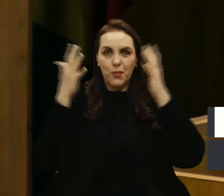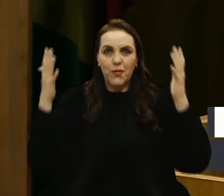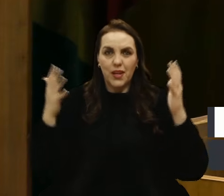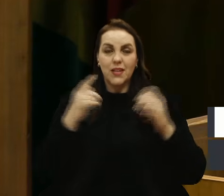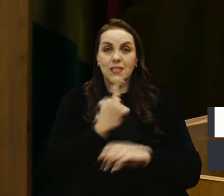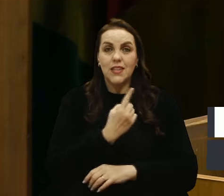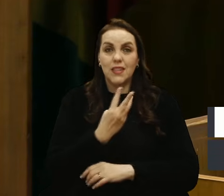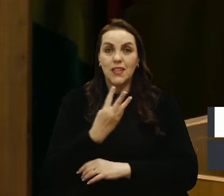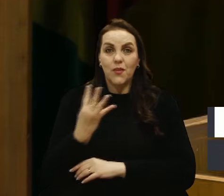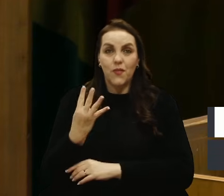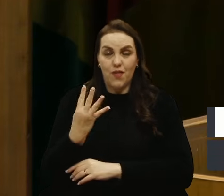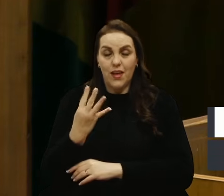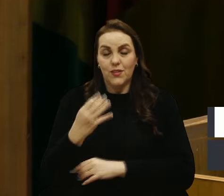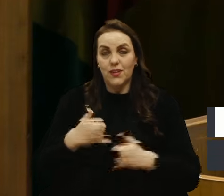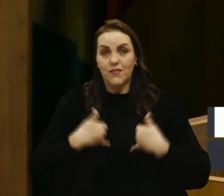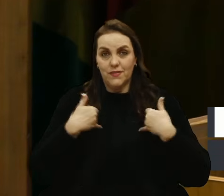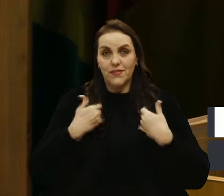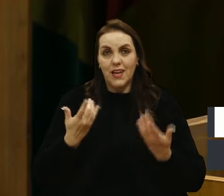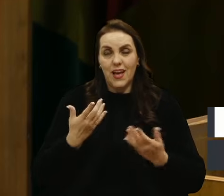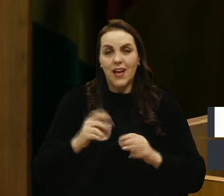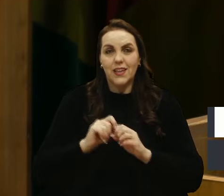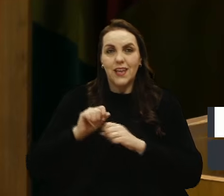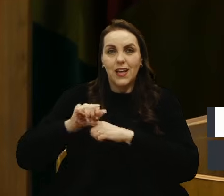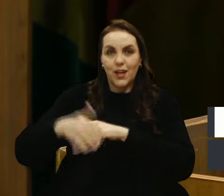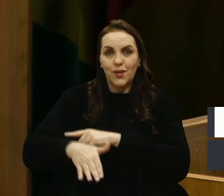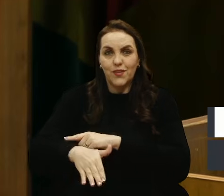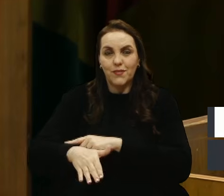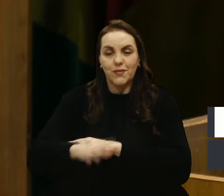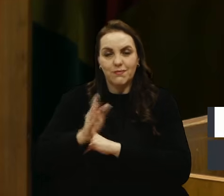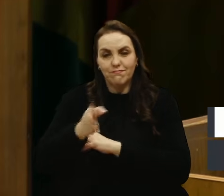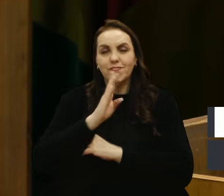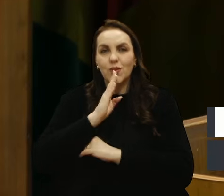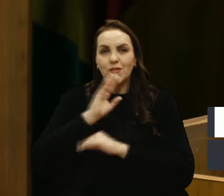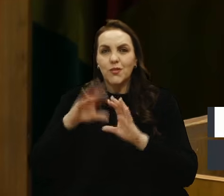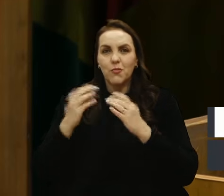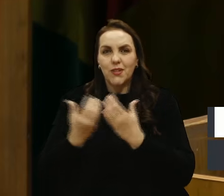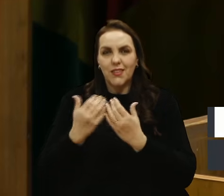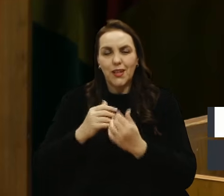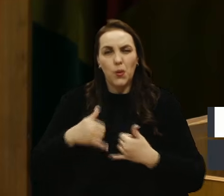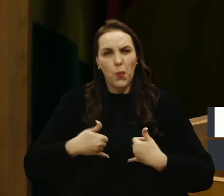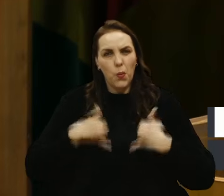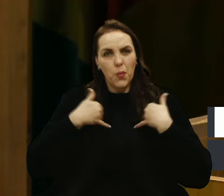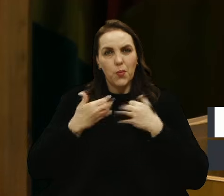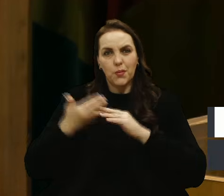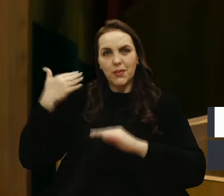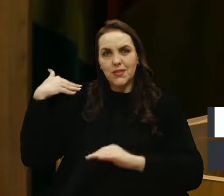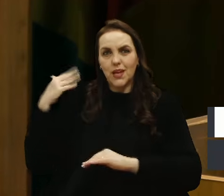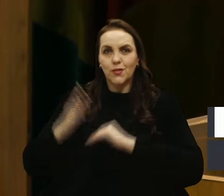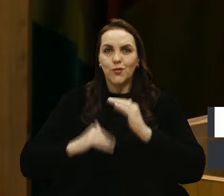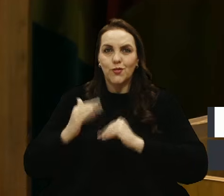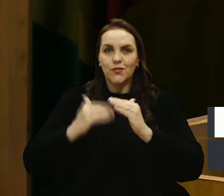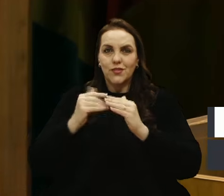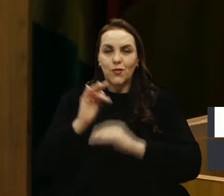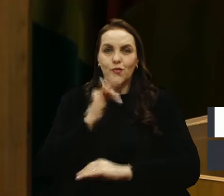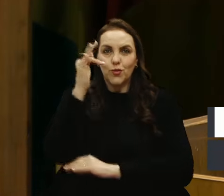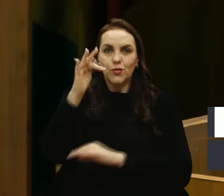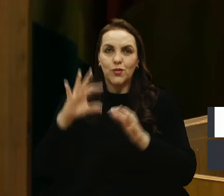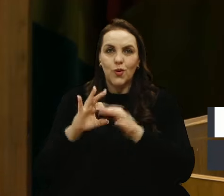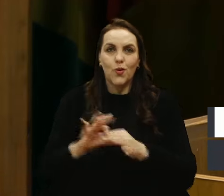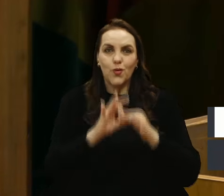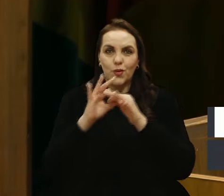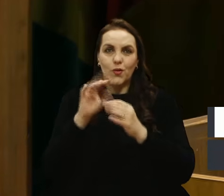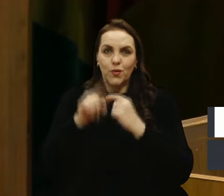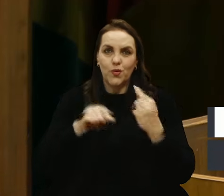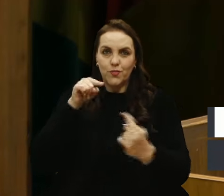134 anos de Galópolis e conhecer uma comunidade que honra o seu passado e constrói o seu futuro com união e